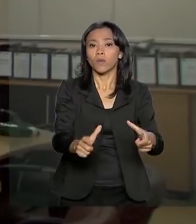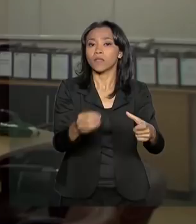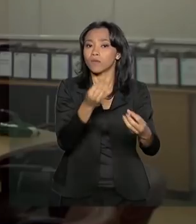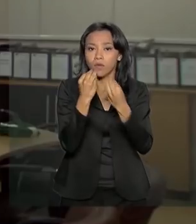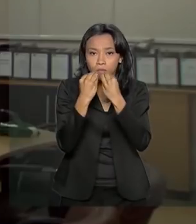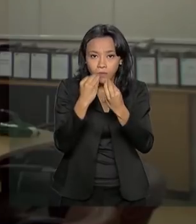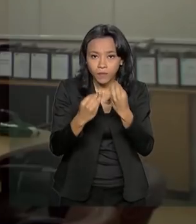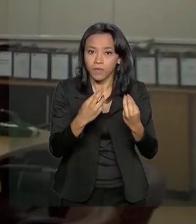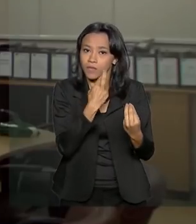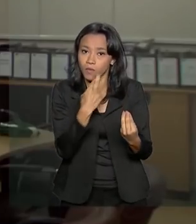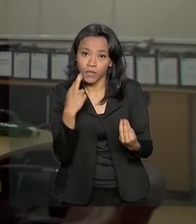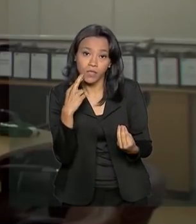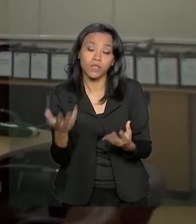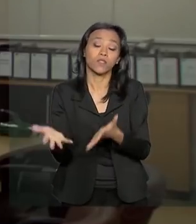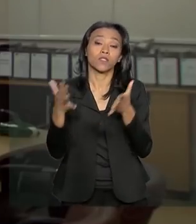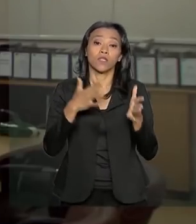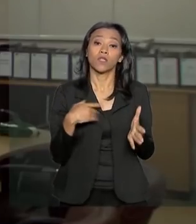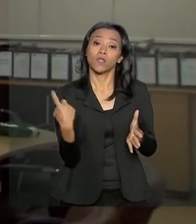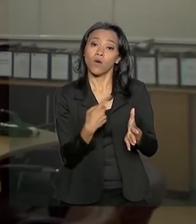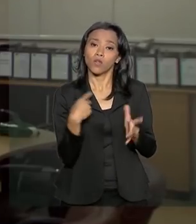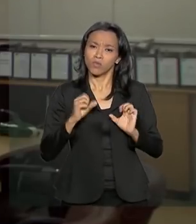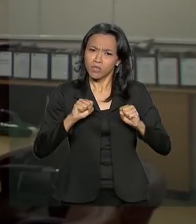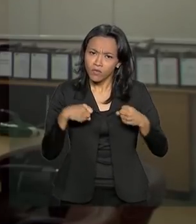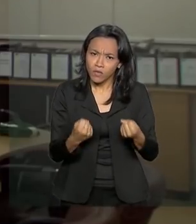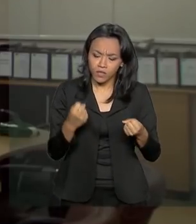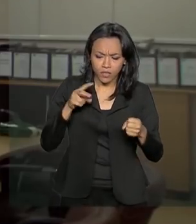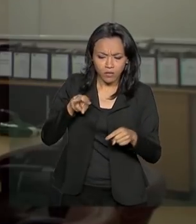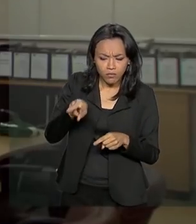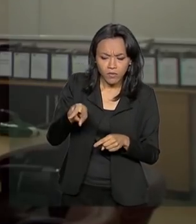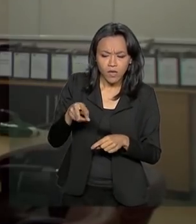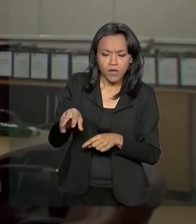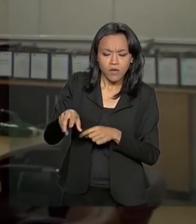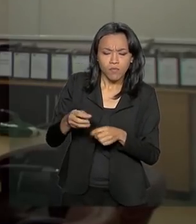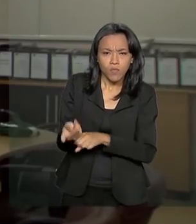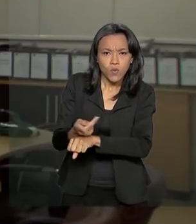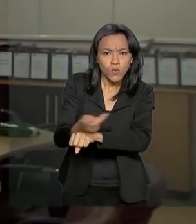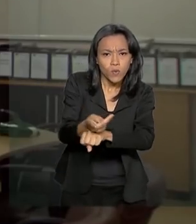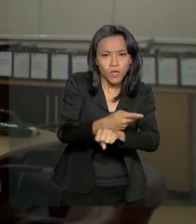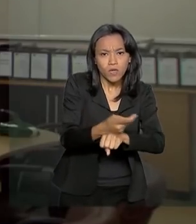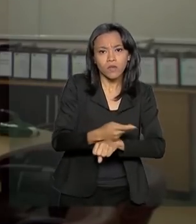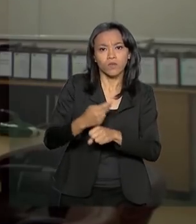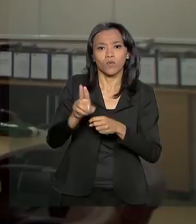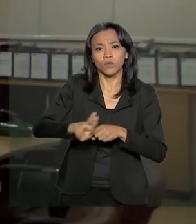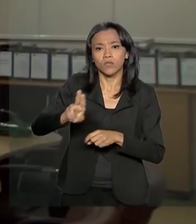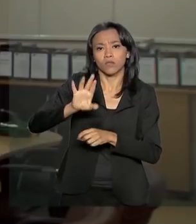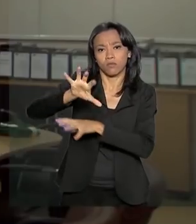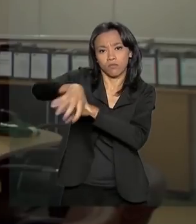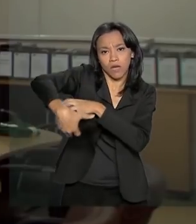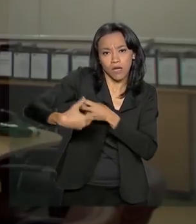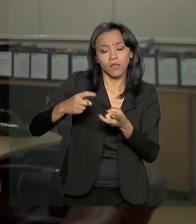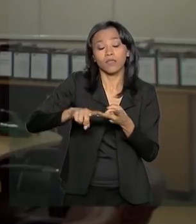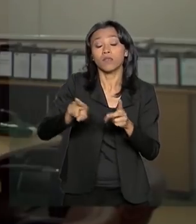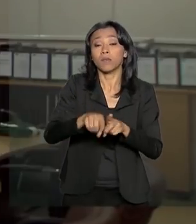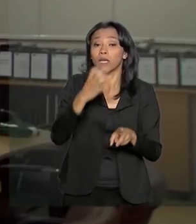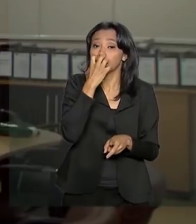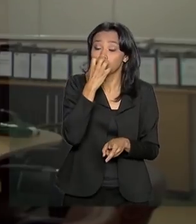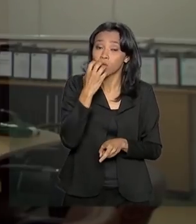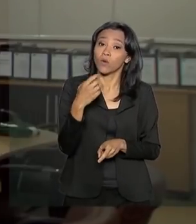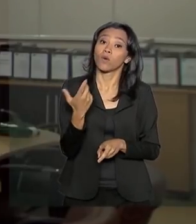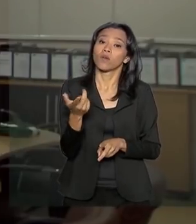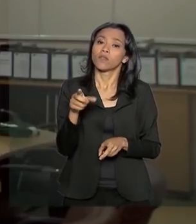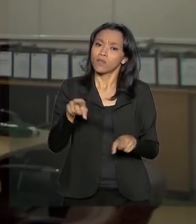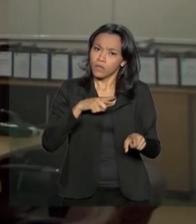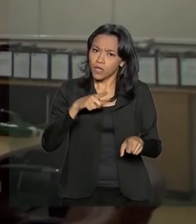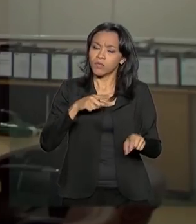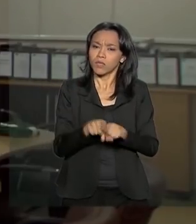concentrando um esforço nesse momento com máquinas e cães escavando e retirando alguns corpos ao mesmo tempo nós temos um